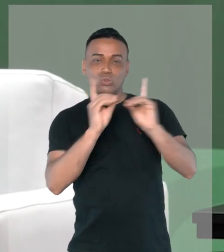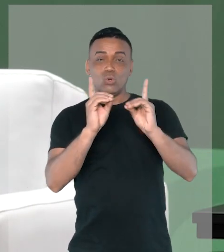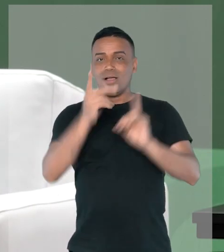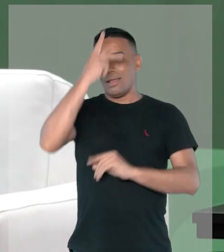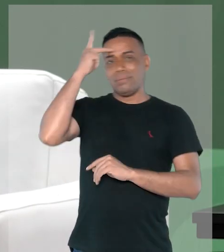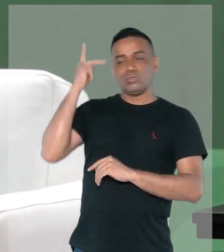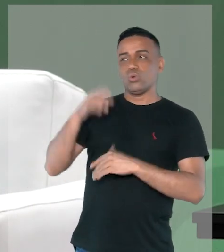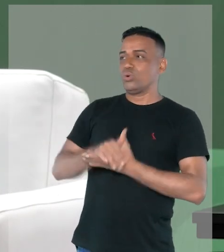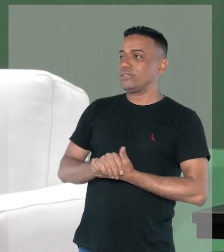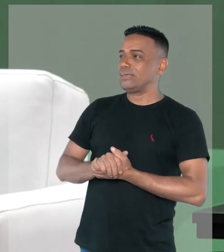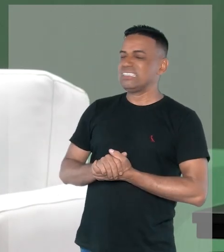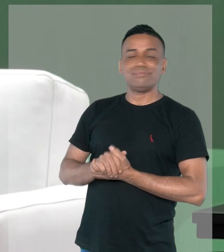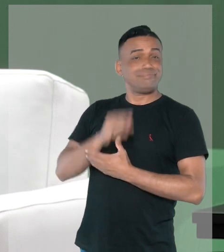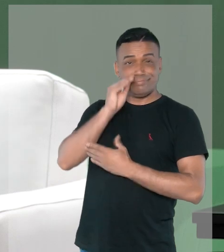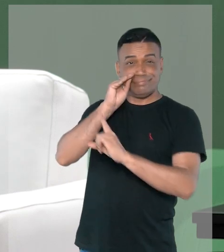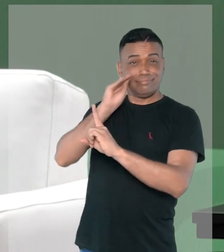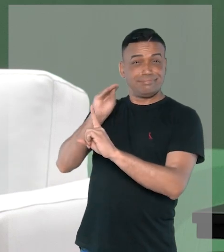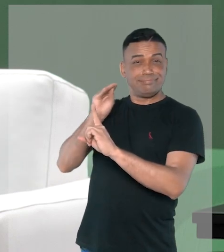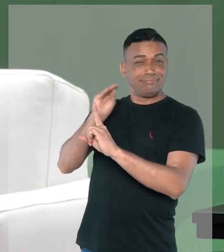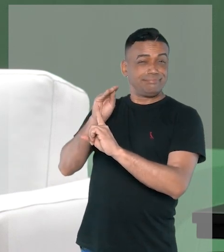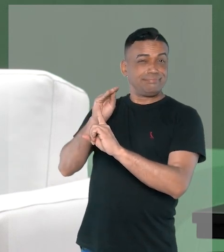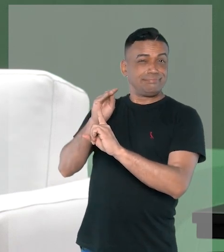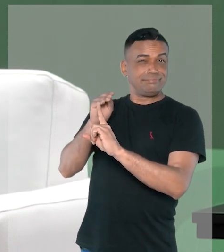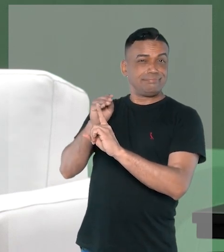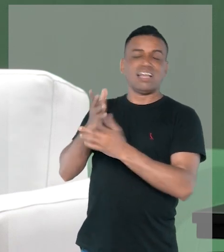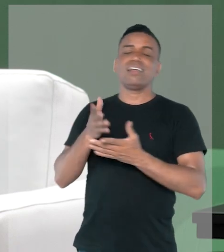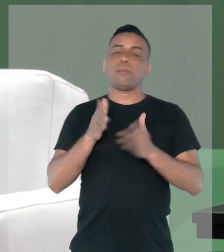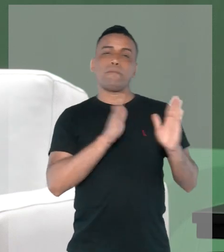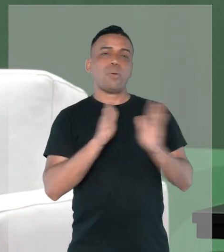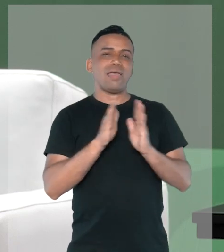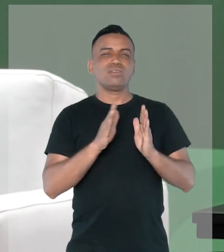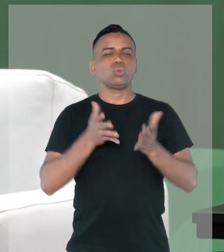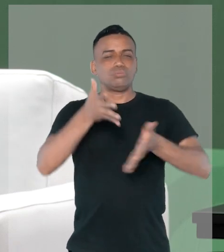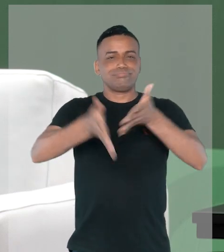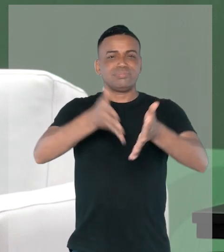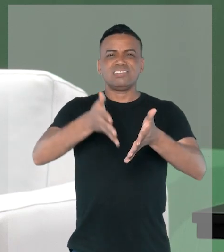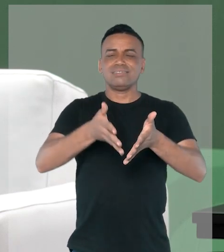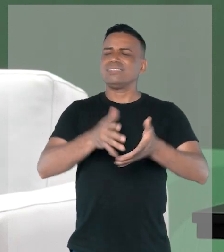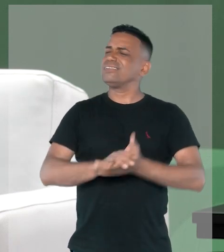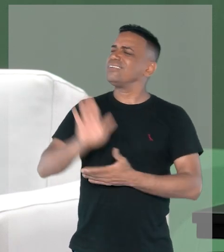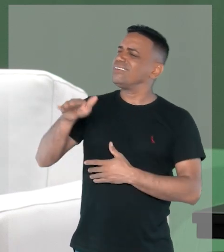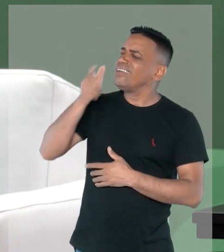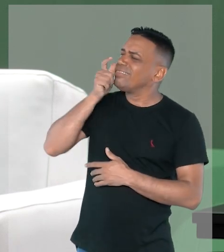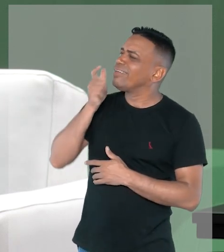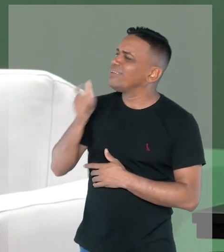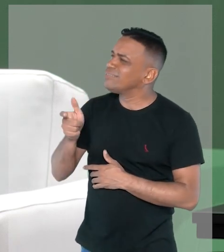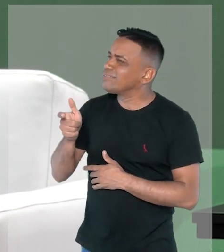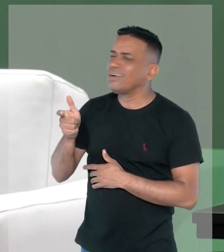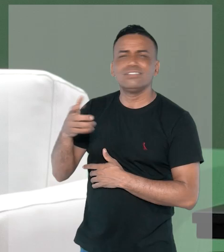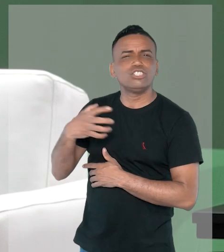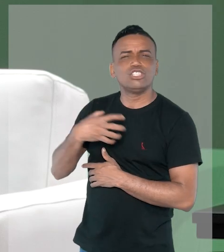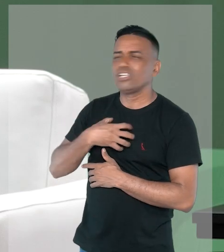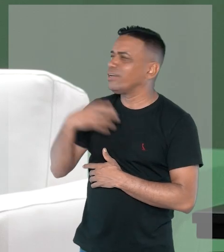pessoa começava a não querer ouvir o que ele falava, né? Então ele ia até um determinado momento, ele dizia assim, que interessante, essa